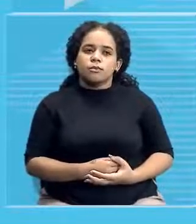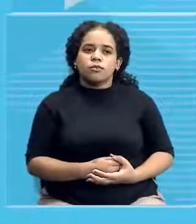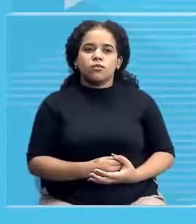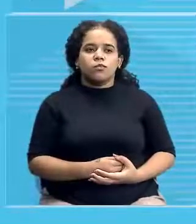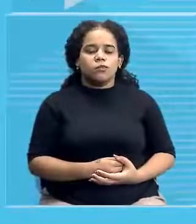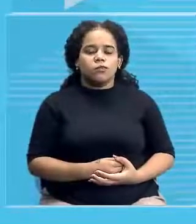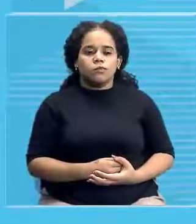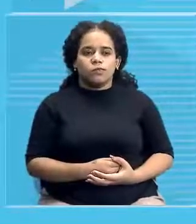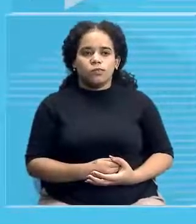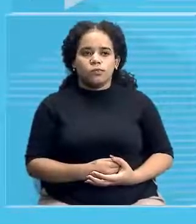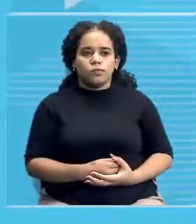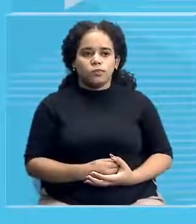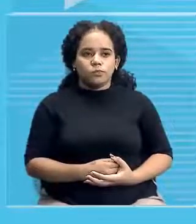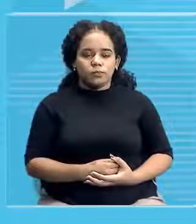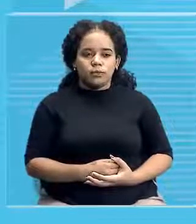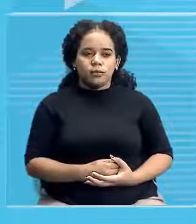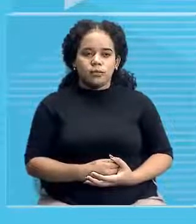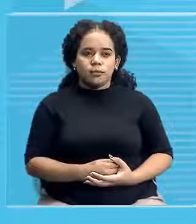Certo?